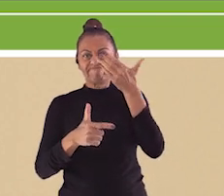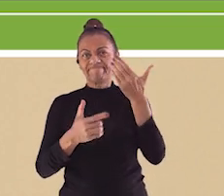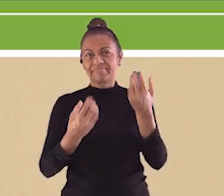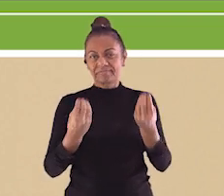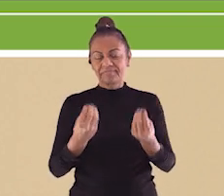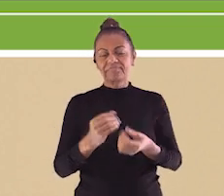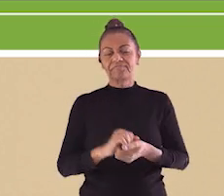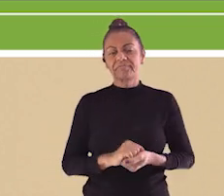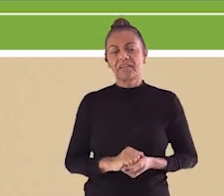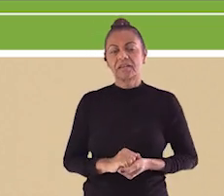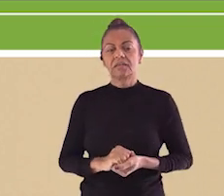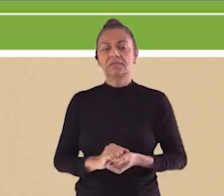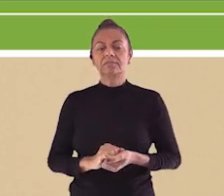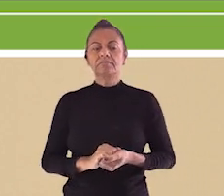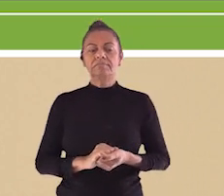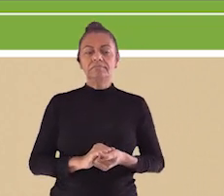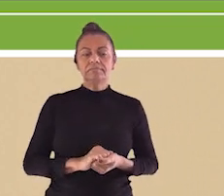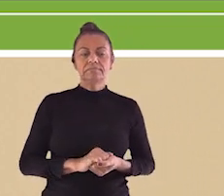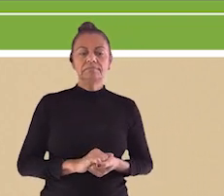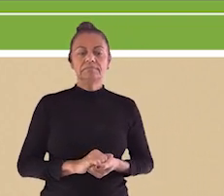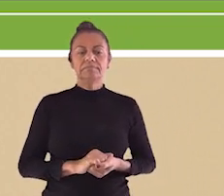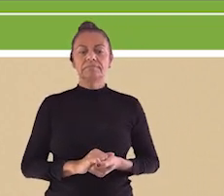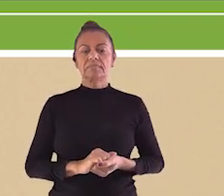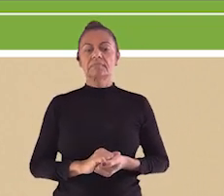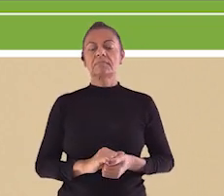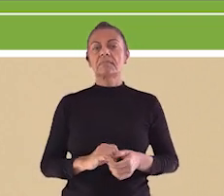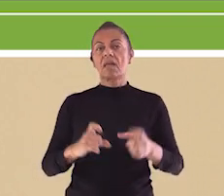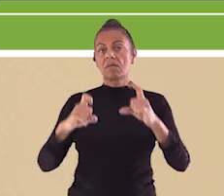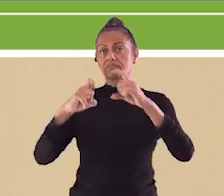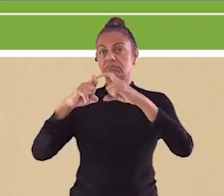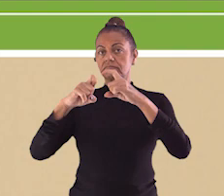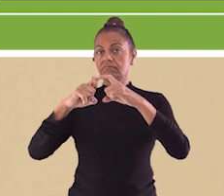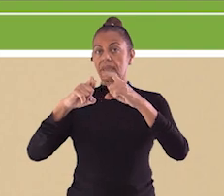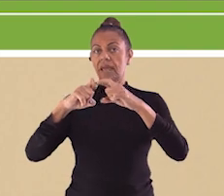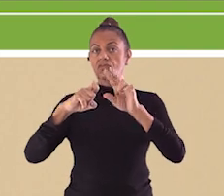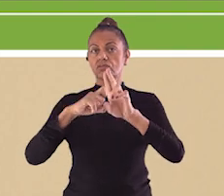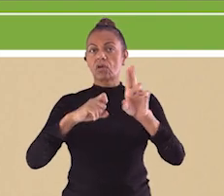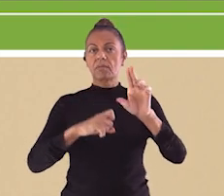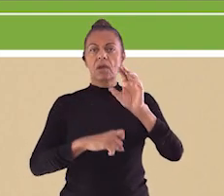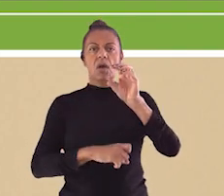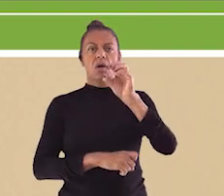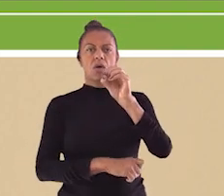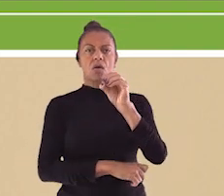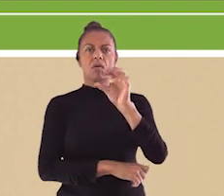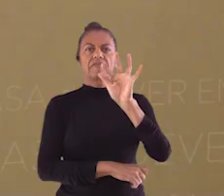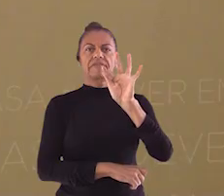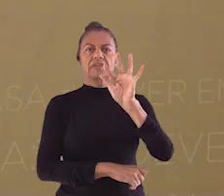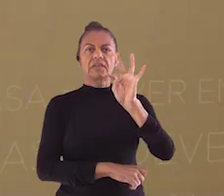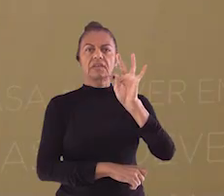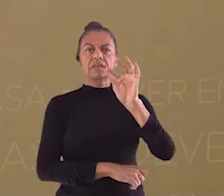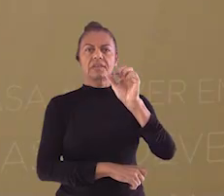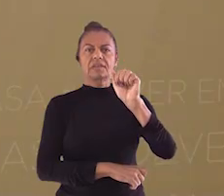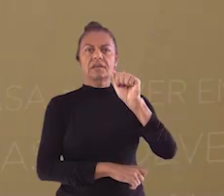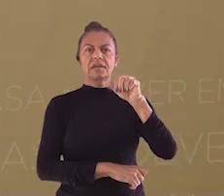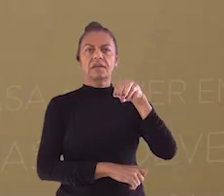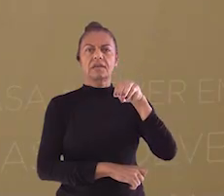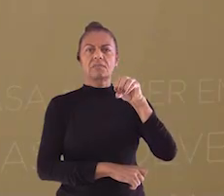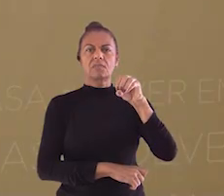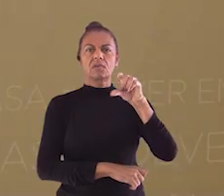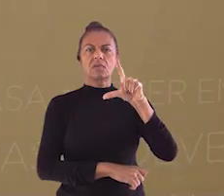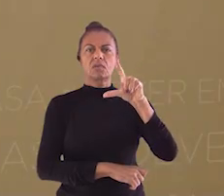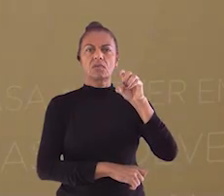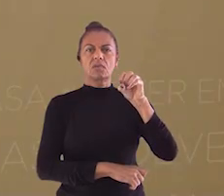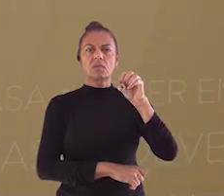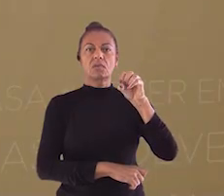quais lentes devem ser utilizadas é o oftalmologista, ok? Mas as